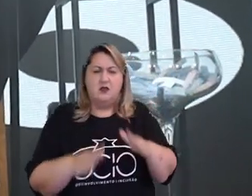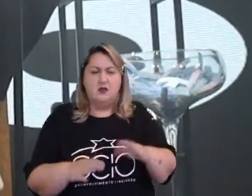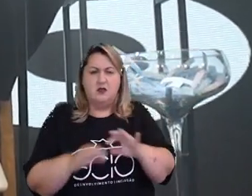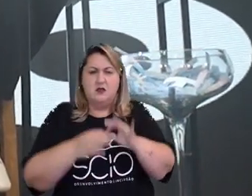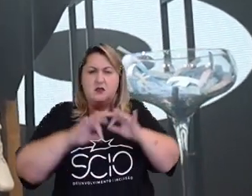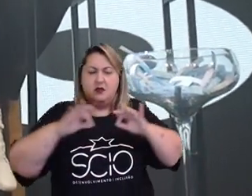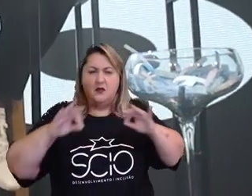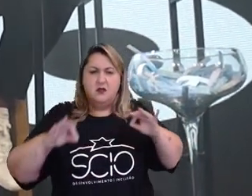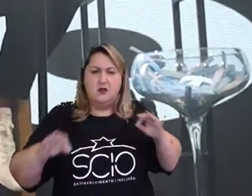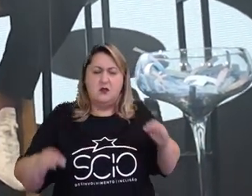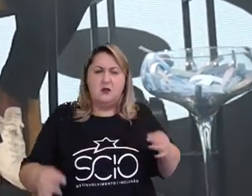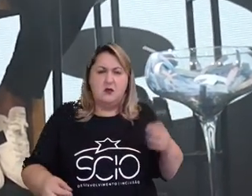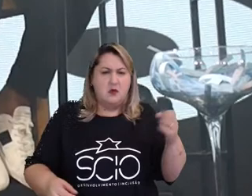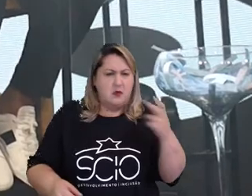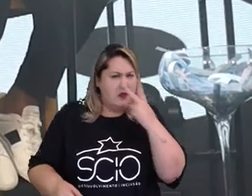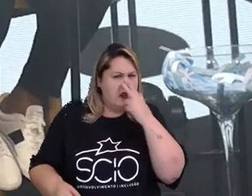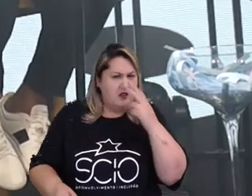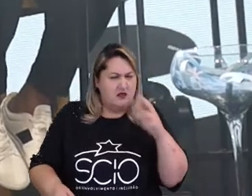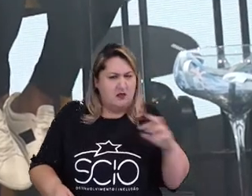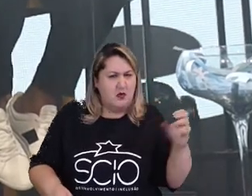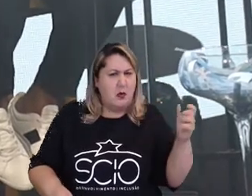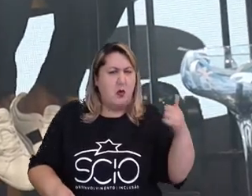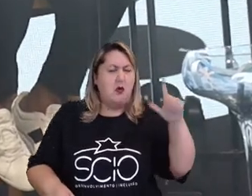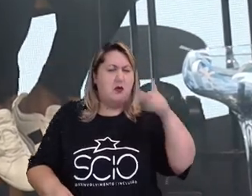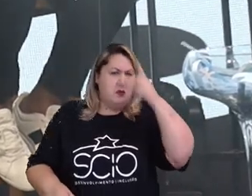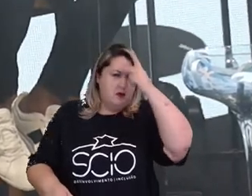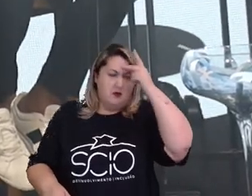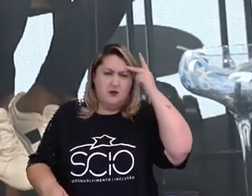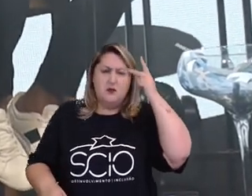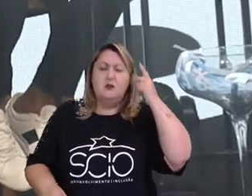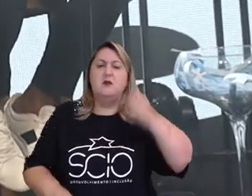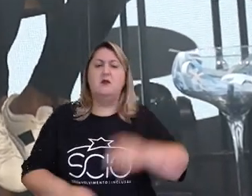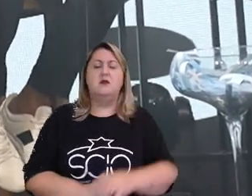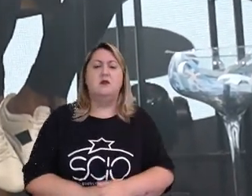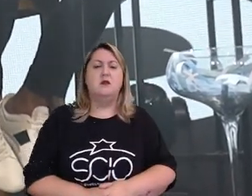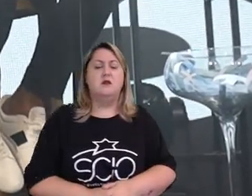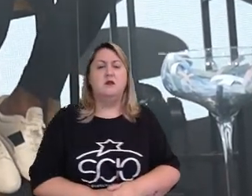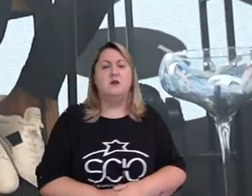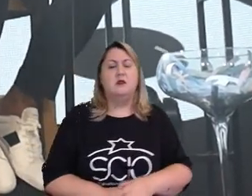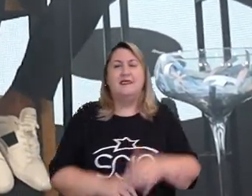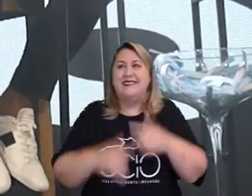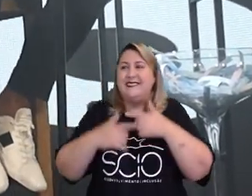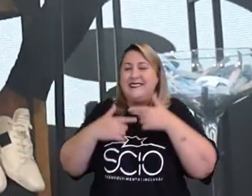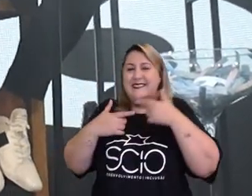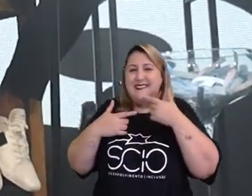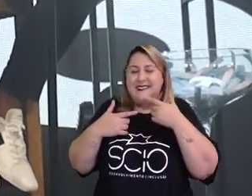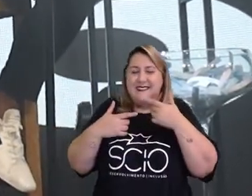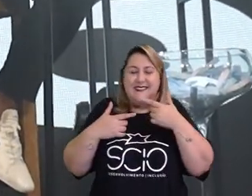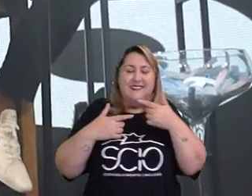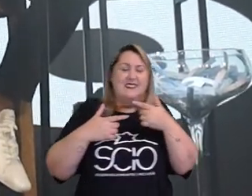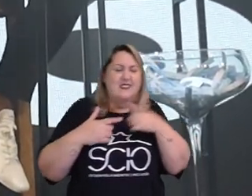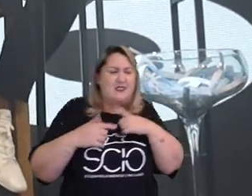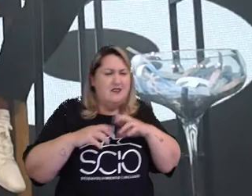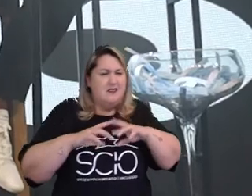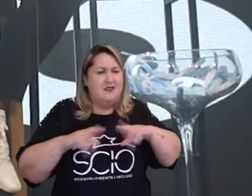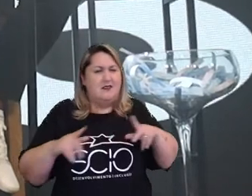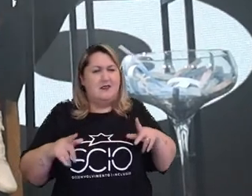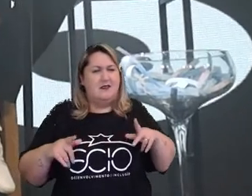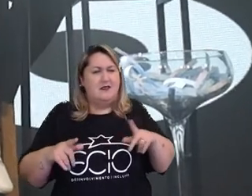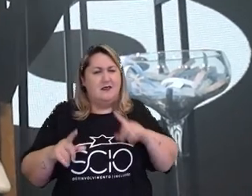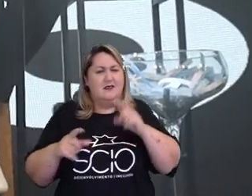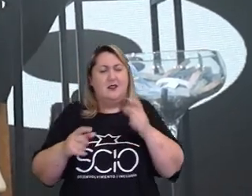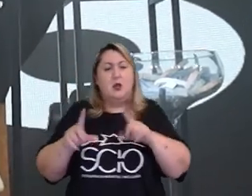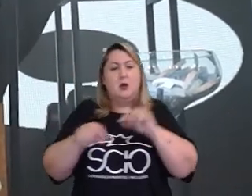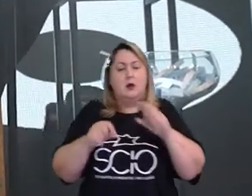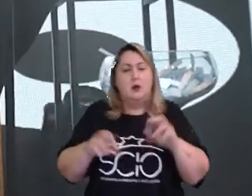dá pra ver que é outra pessoa. Um abraço muito seletivo, um olhar apurado. Seu coração de